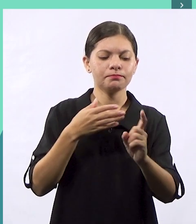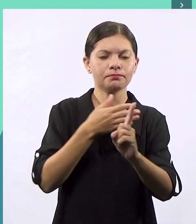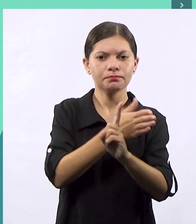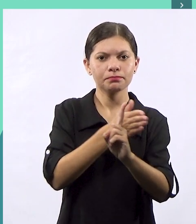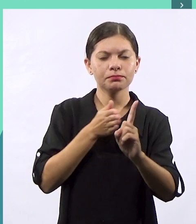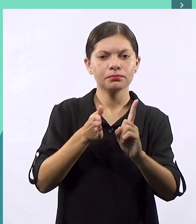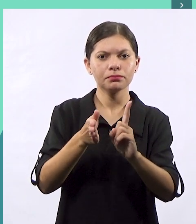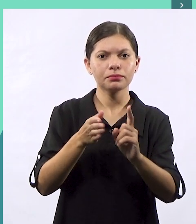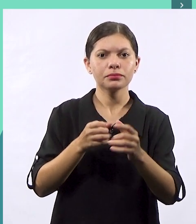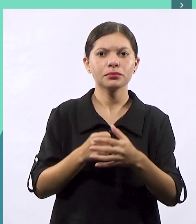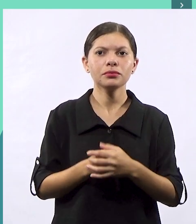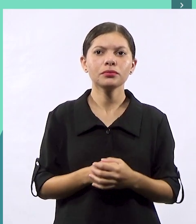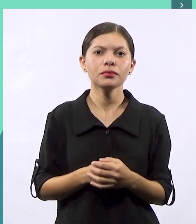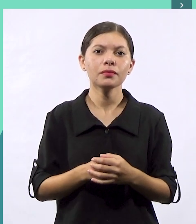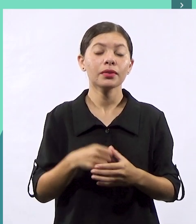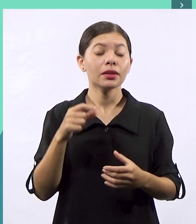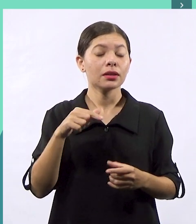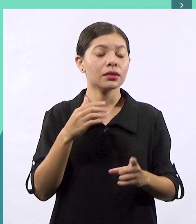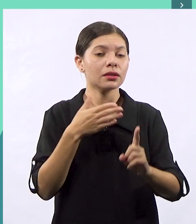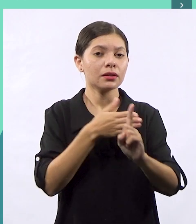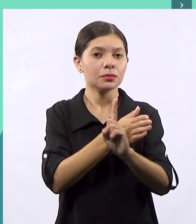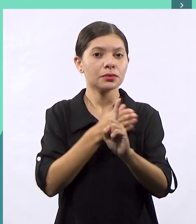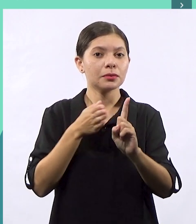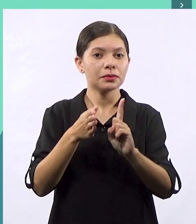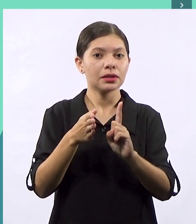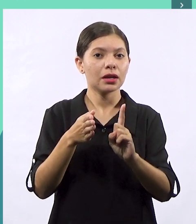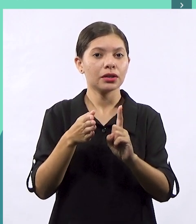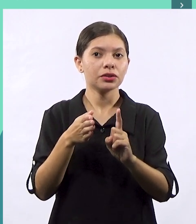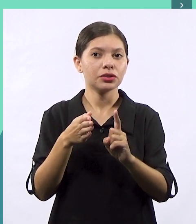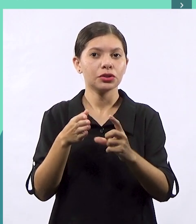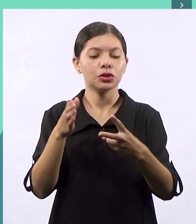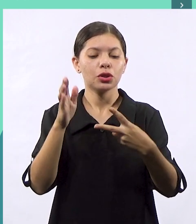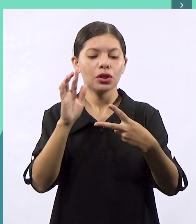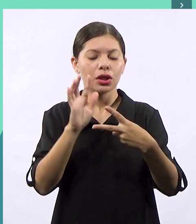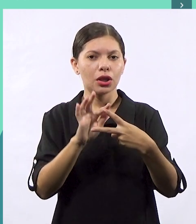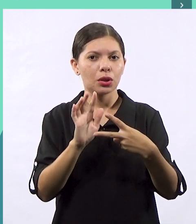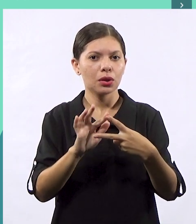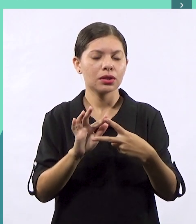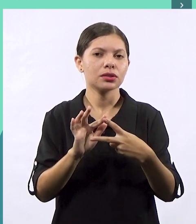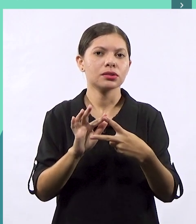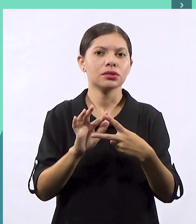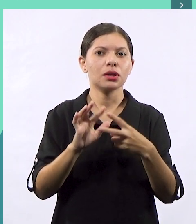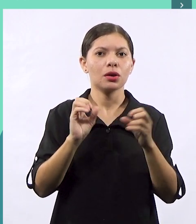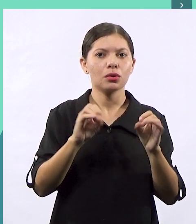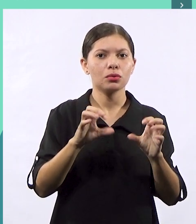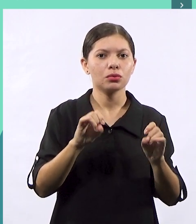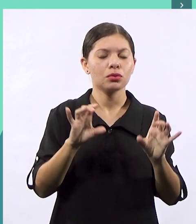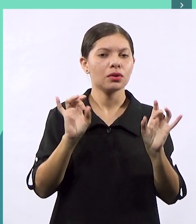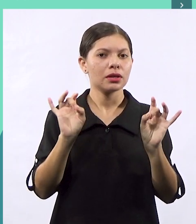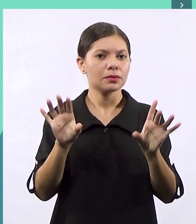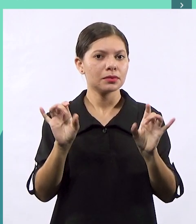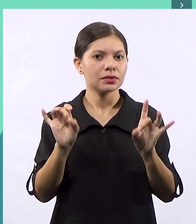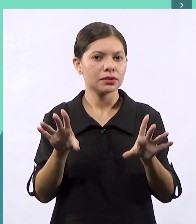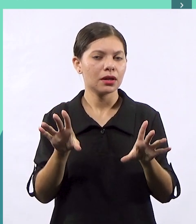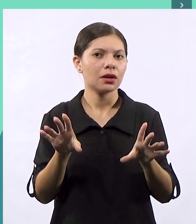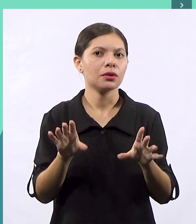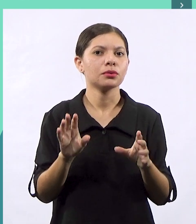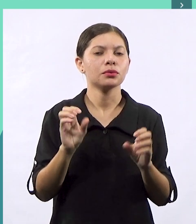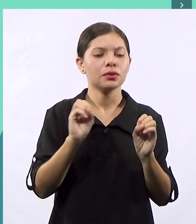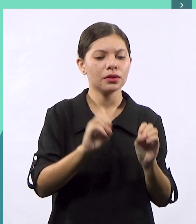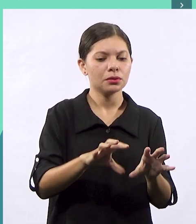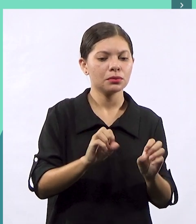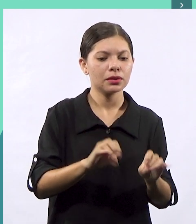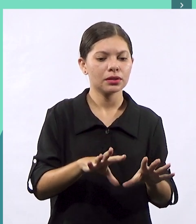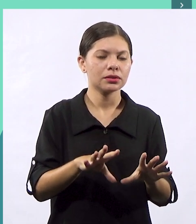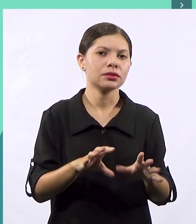modalidades. Nas modalidades, nós temos educação especial, educação à distância, educação de jovens adultos, educação do